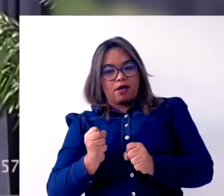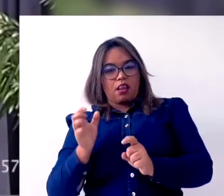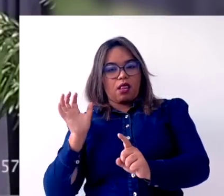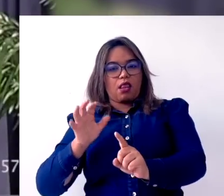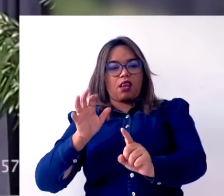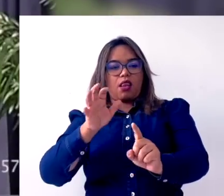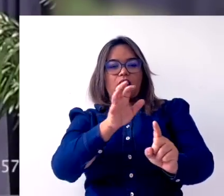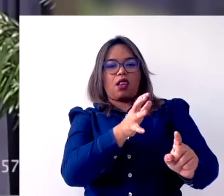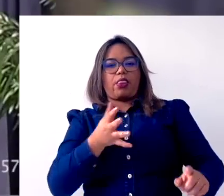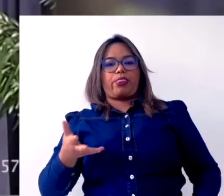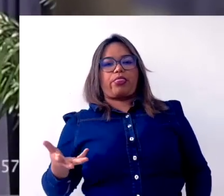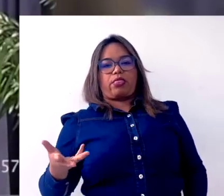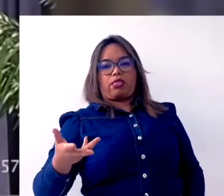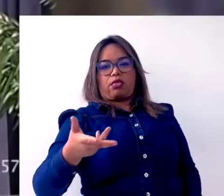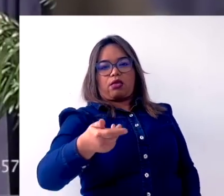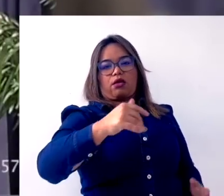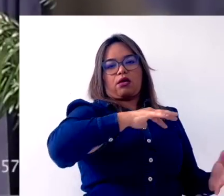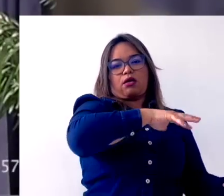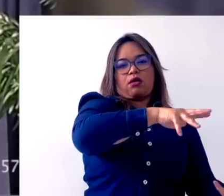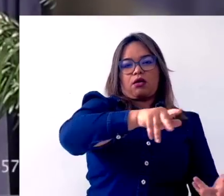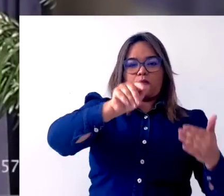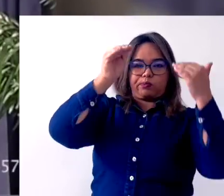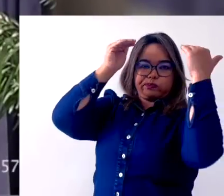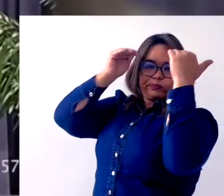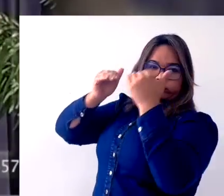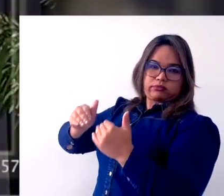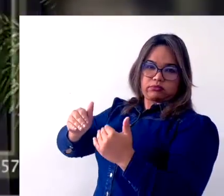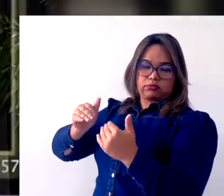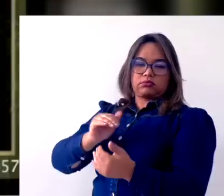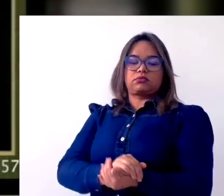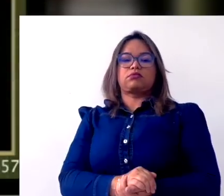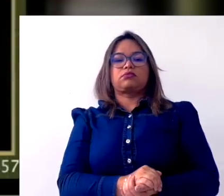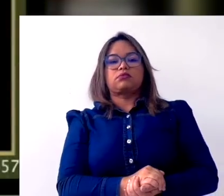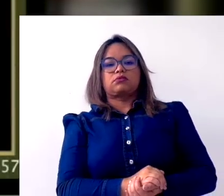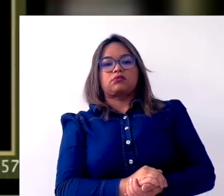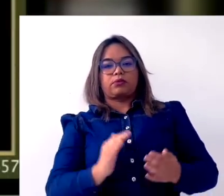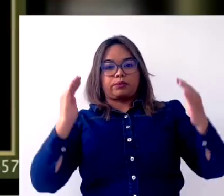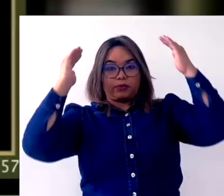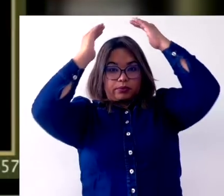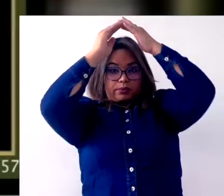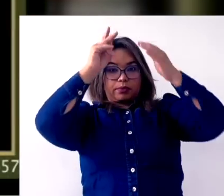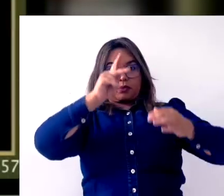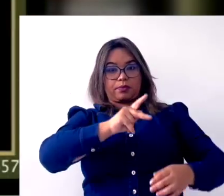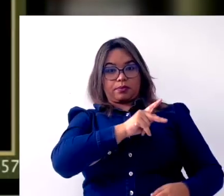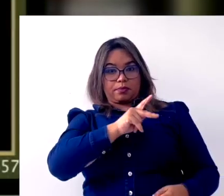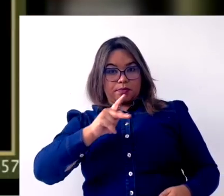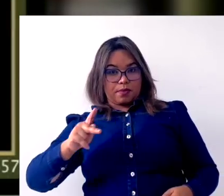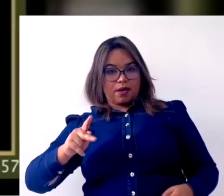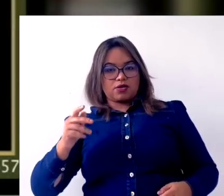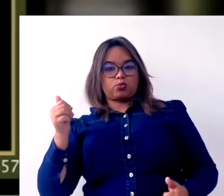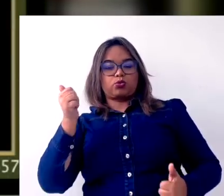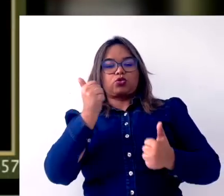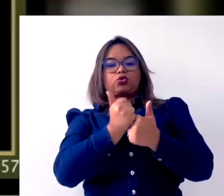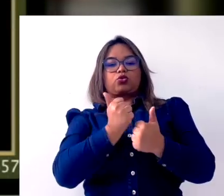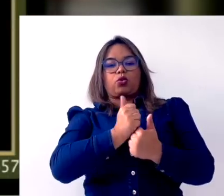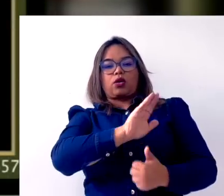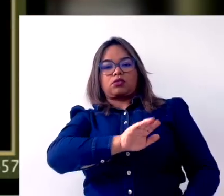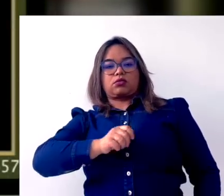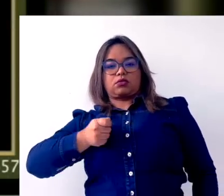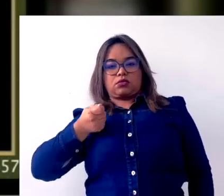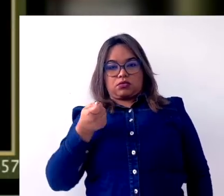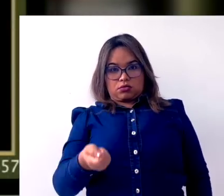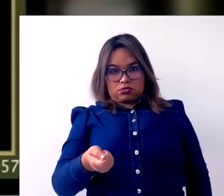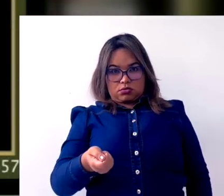conquistar o mundo inteiro. A história de Stanley afirma o seguinte: os papas preencheram o lugar vazio dos imperadores de